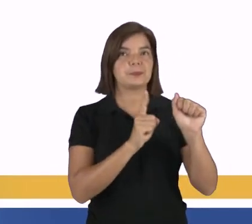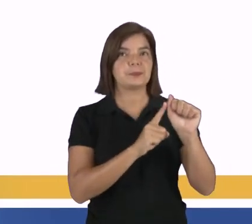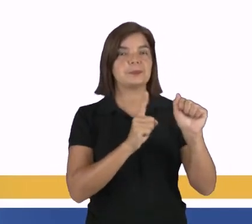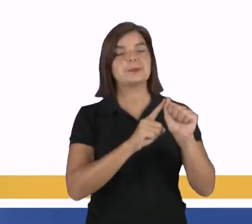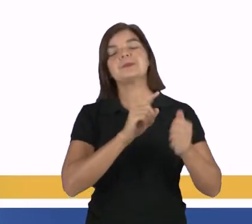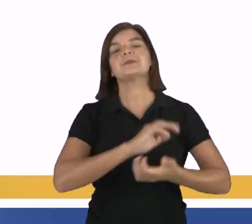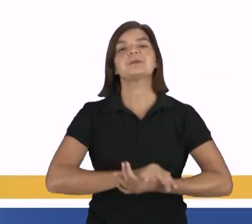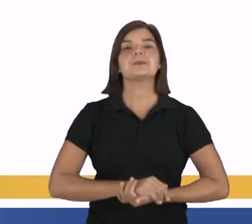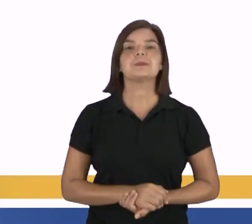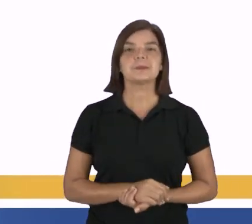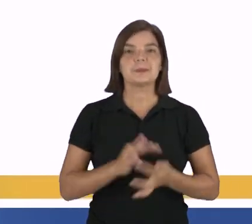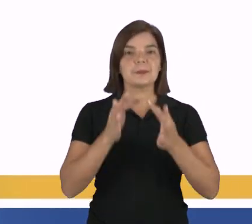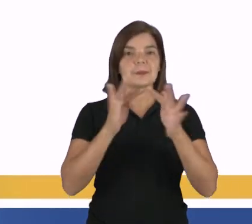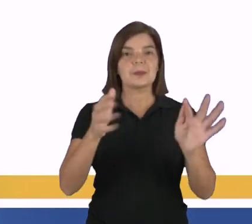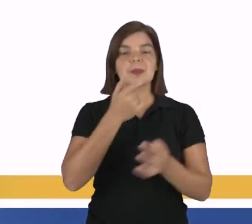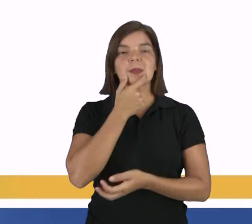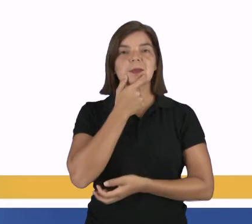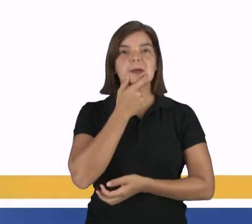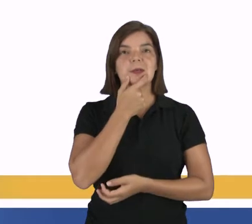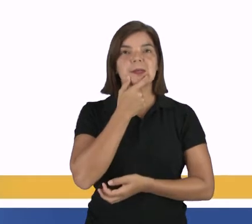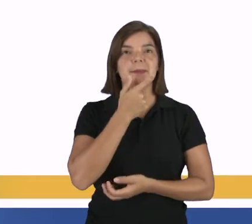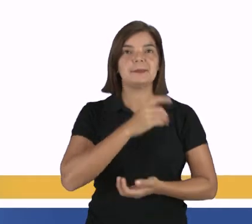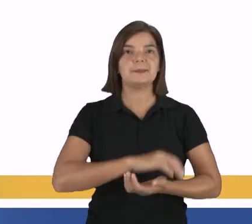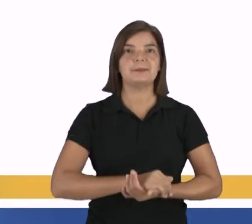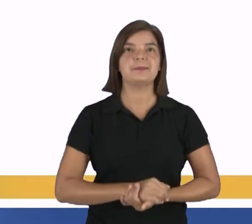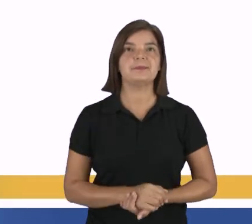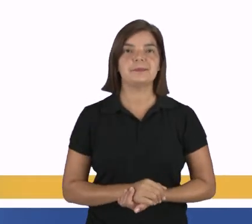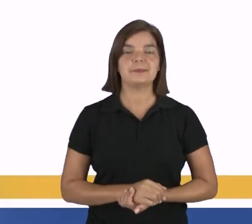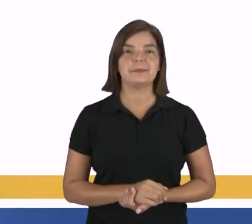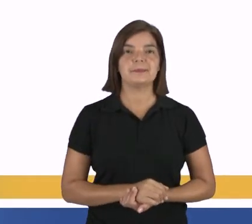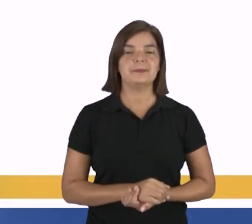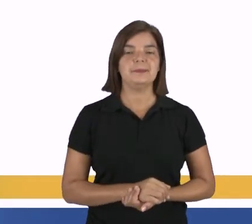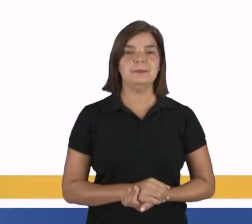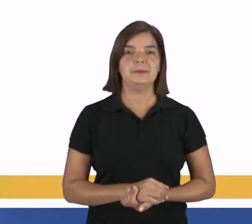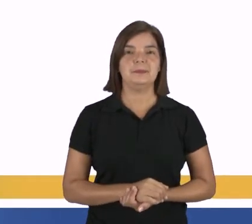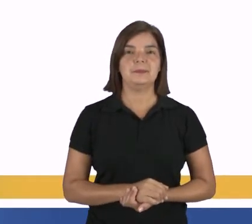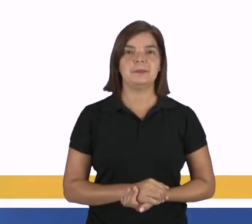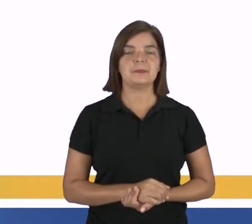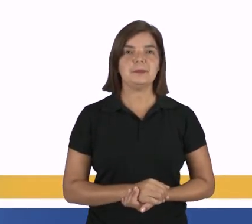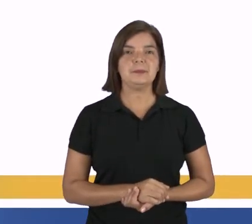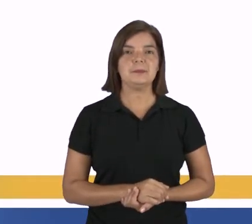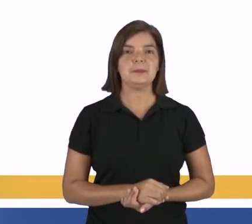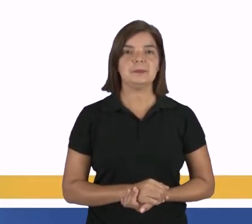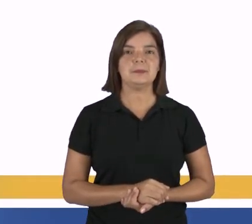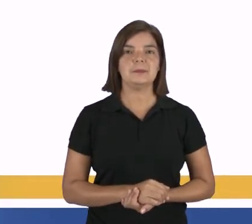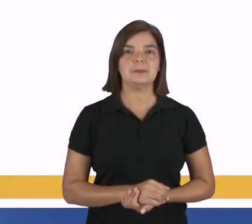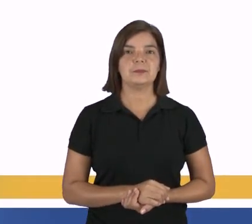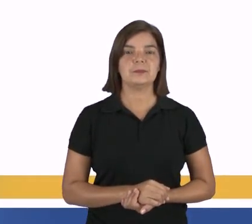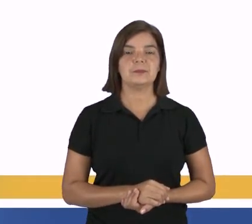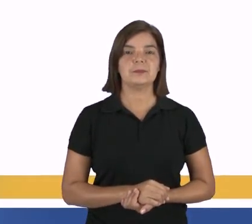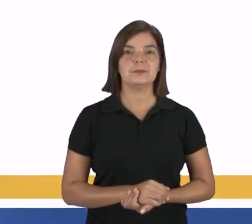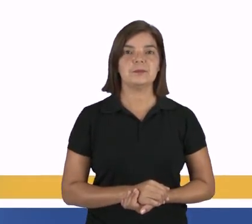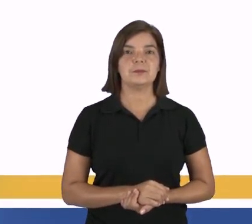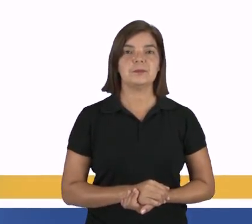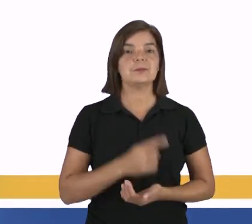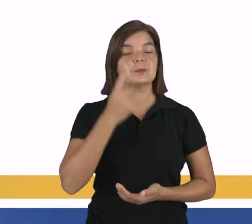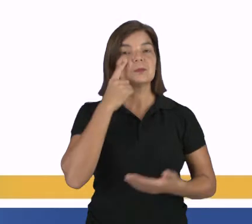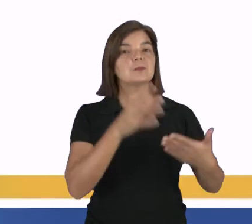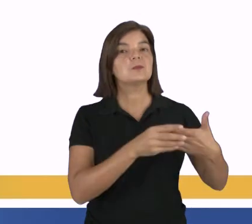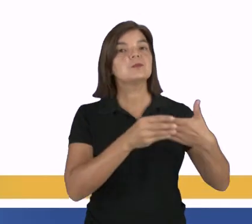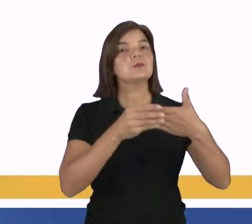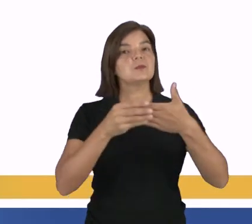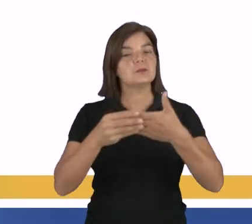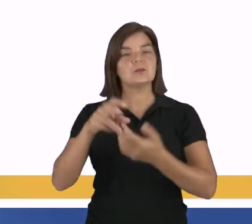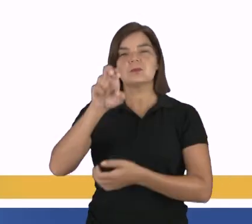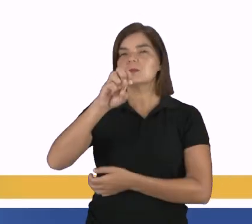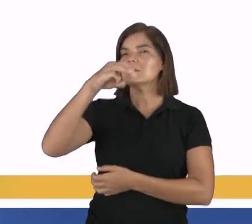assim: It usually takes me 5 minutes to feed my dogs. Então, eu vou levar